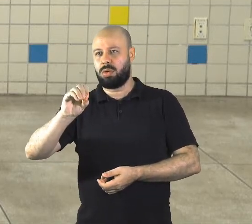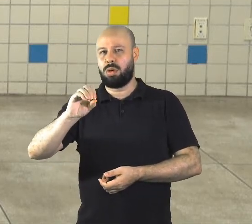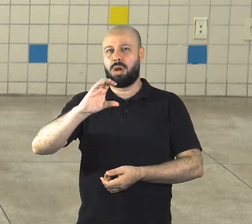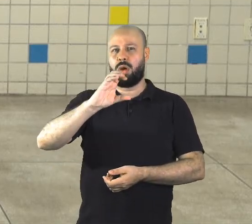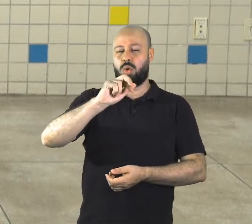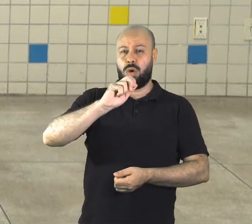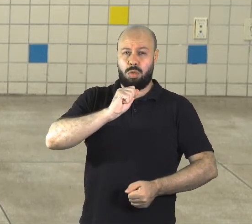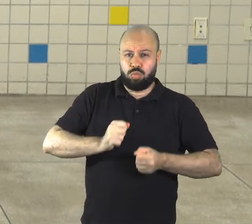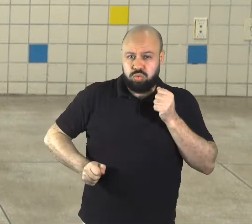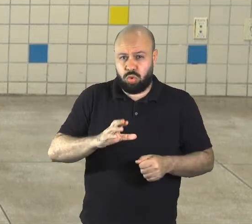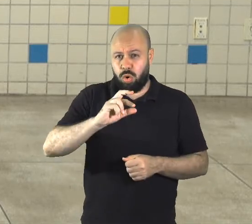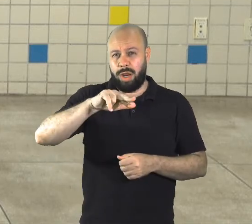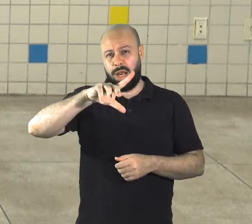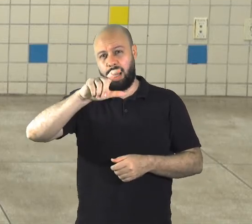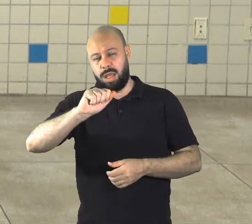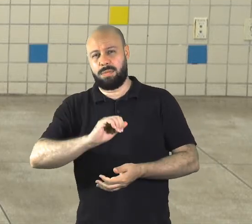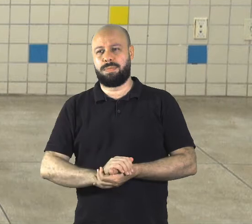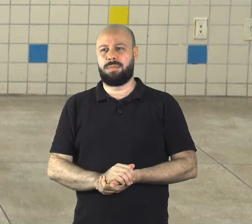corrida,